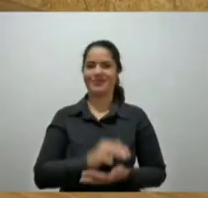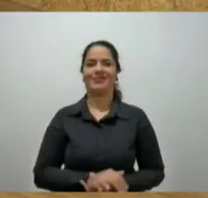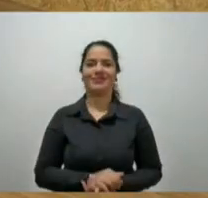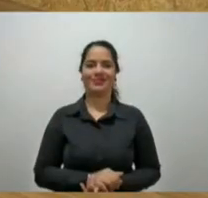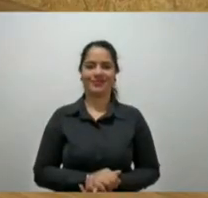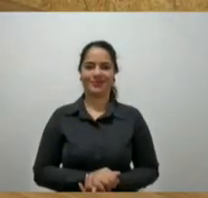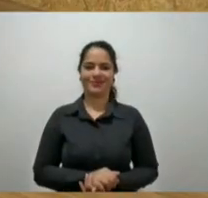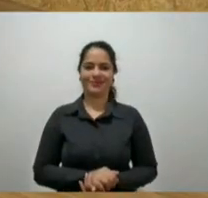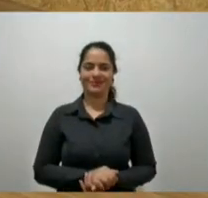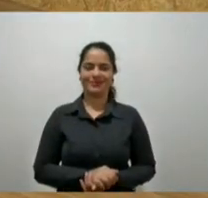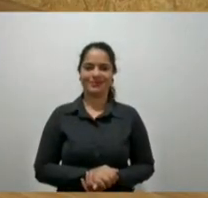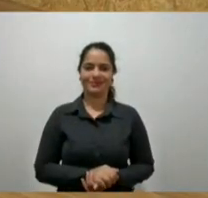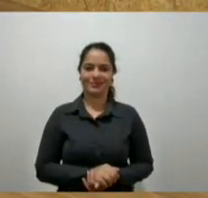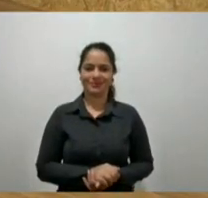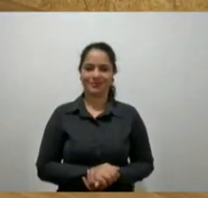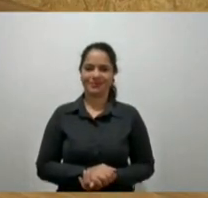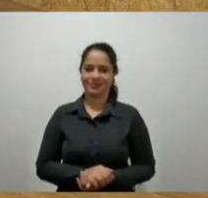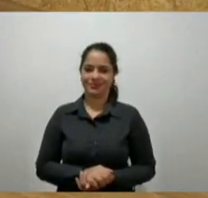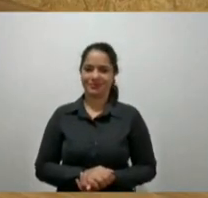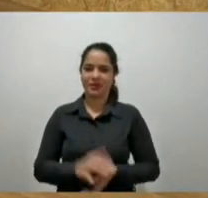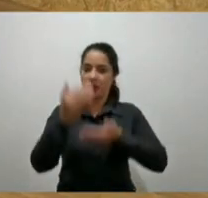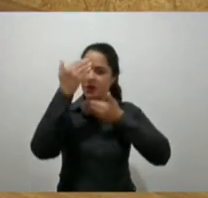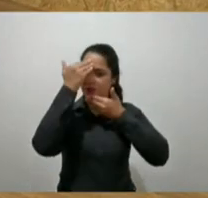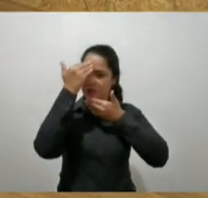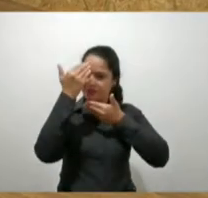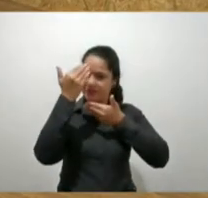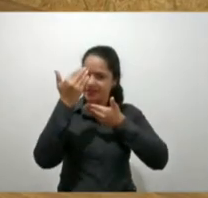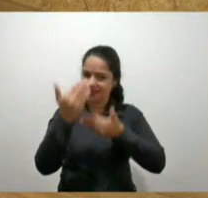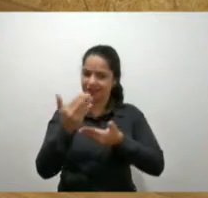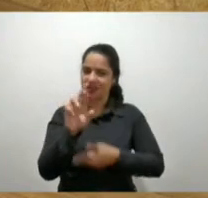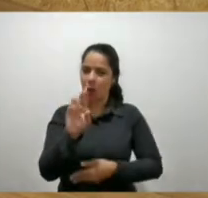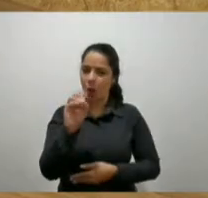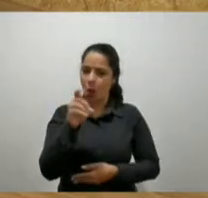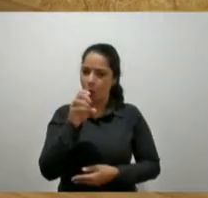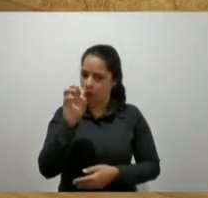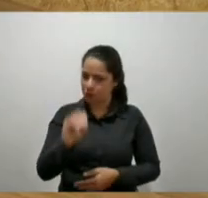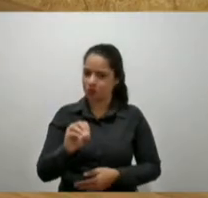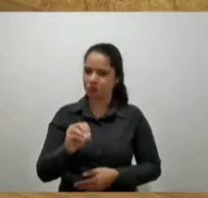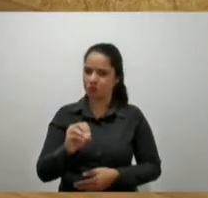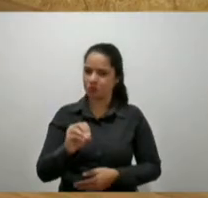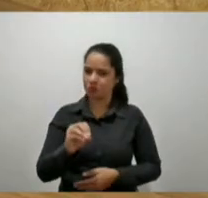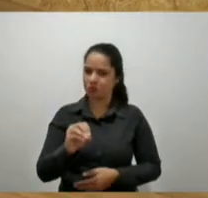Muito obrigado, Roxo. Muito obrigado pela participação.